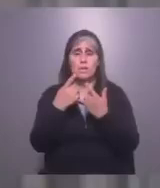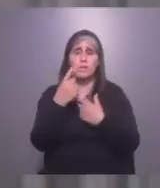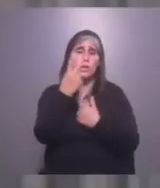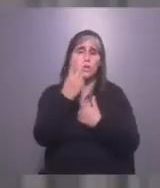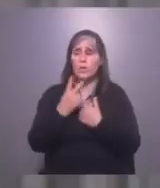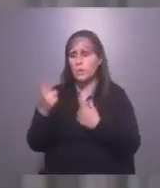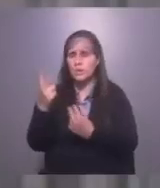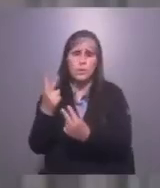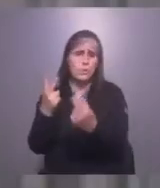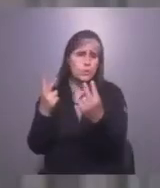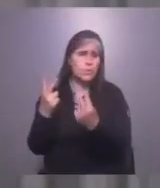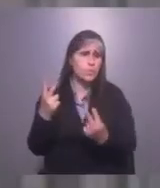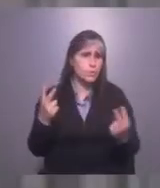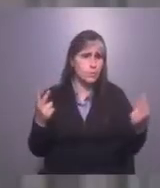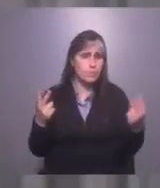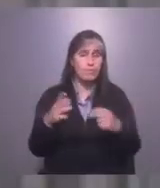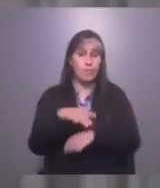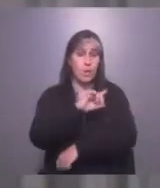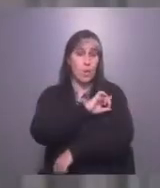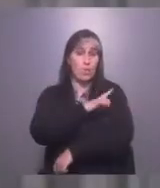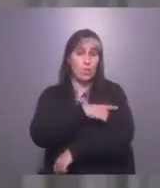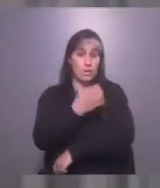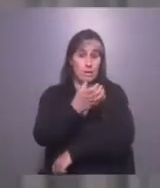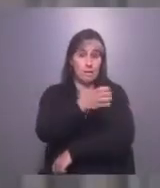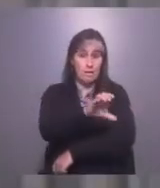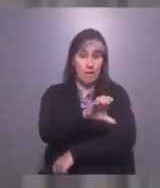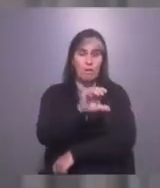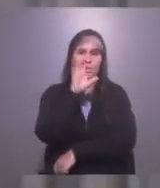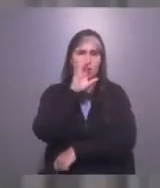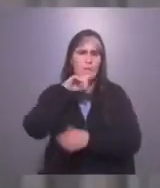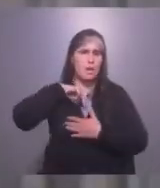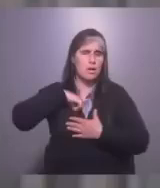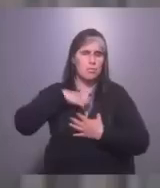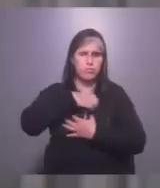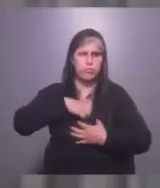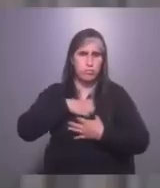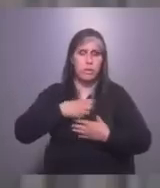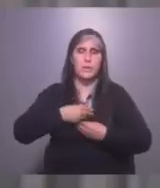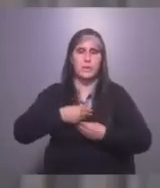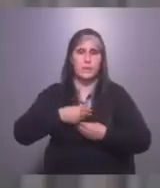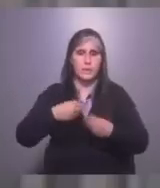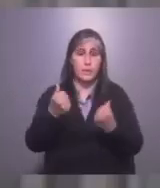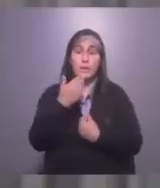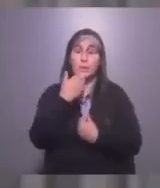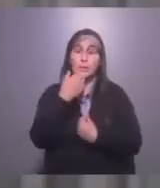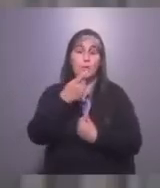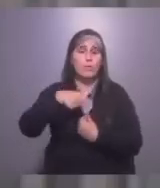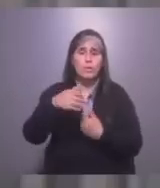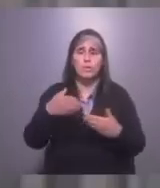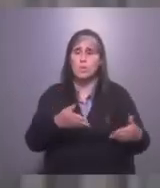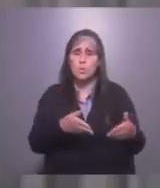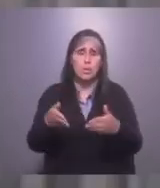dois. Deu-lhes poder sobre os espíritos impuros e ordenou-lhes que nada levassem para o